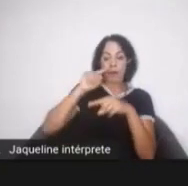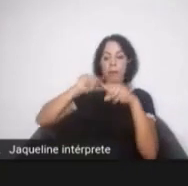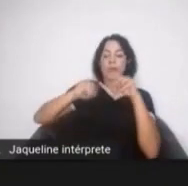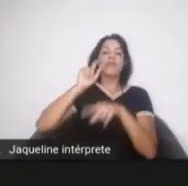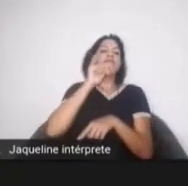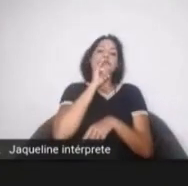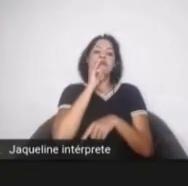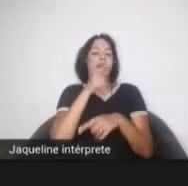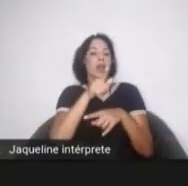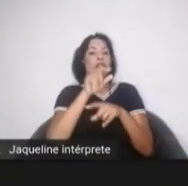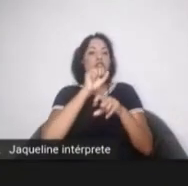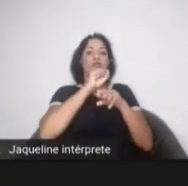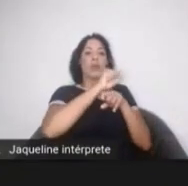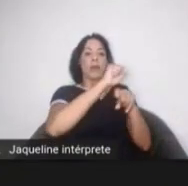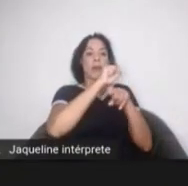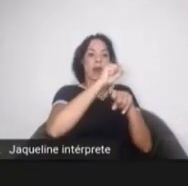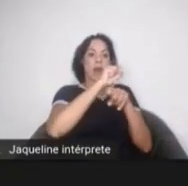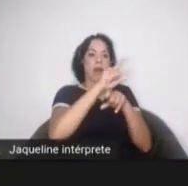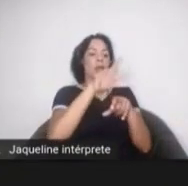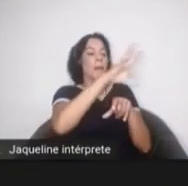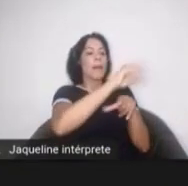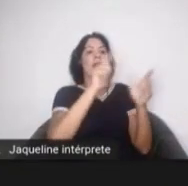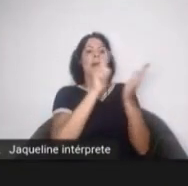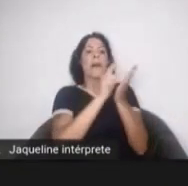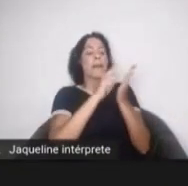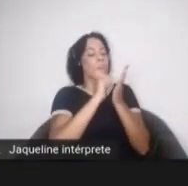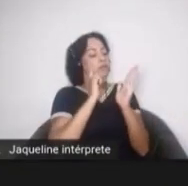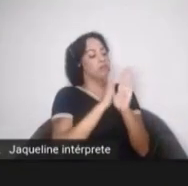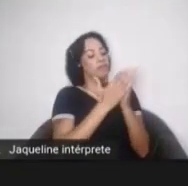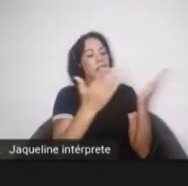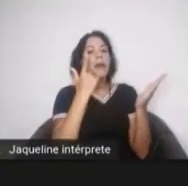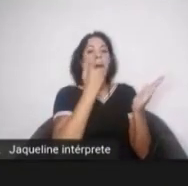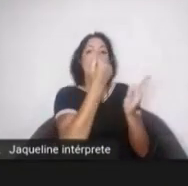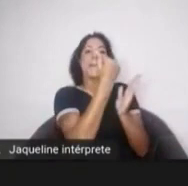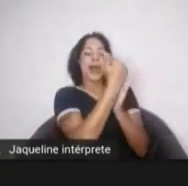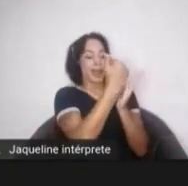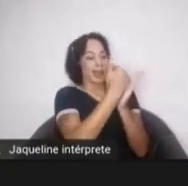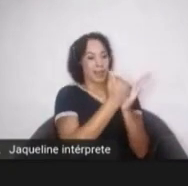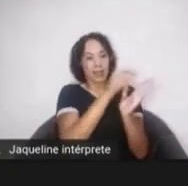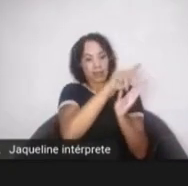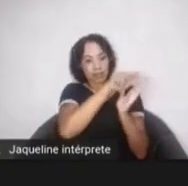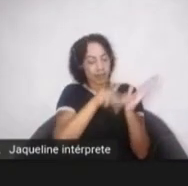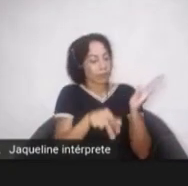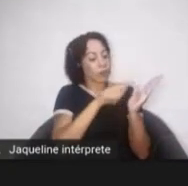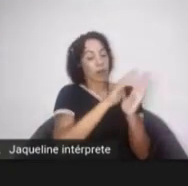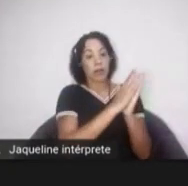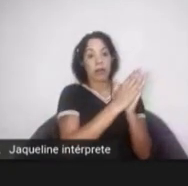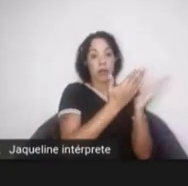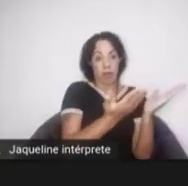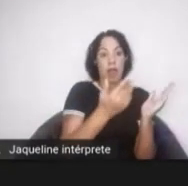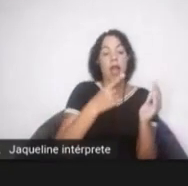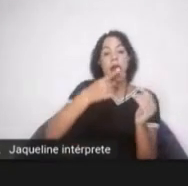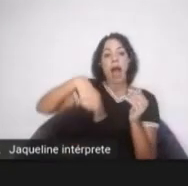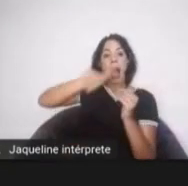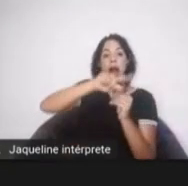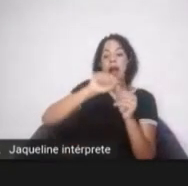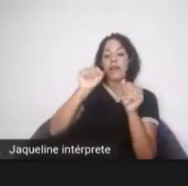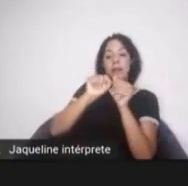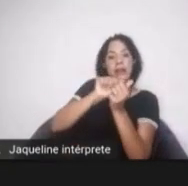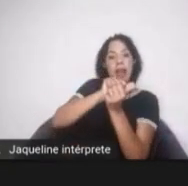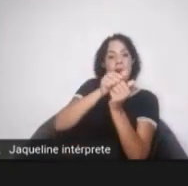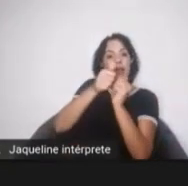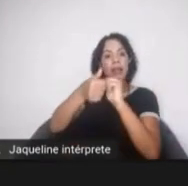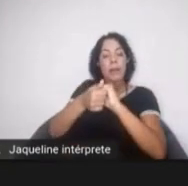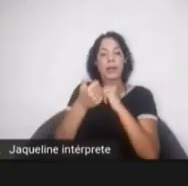supermercado, transformamos em cartinhas de jogos, plastificamos, isso é uma tecnologia para fazermos uma adequação,